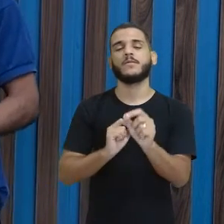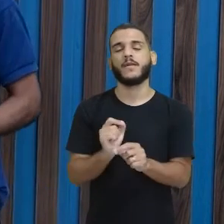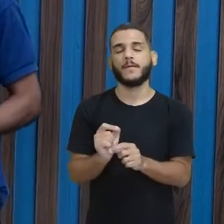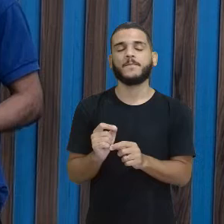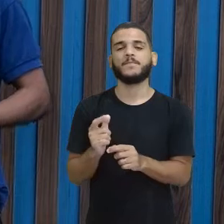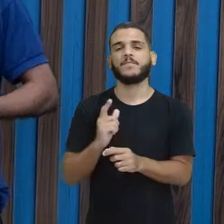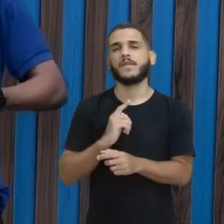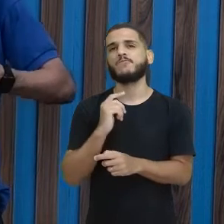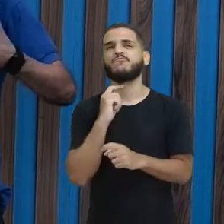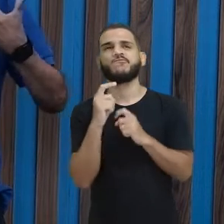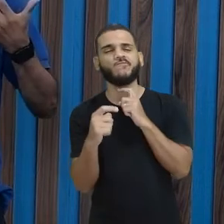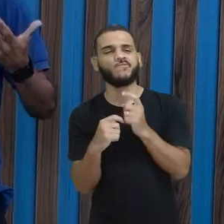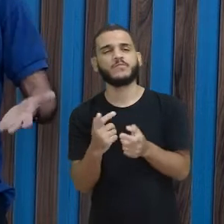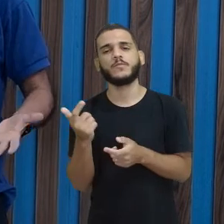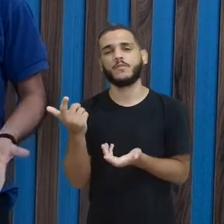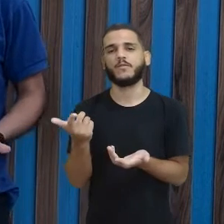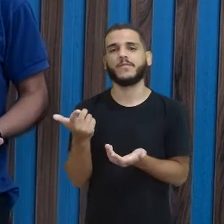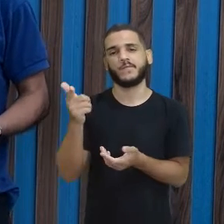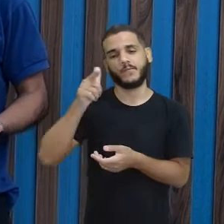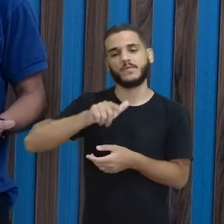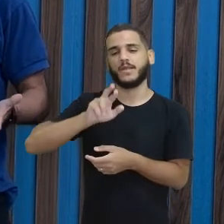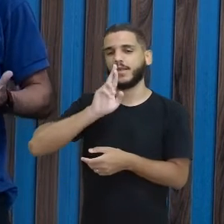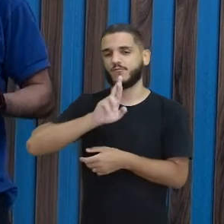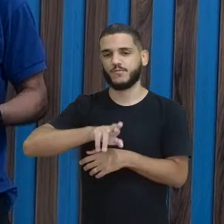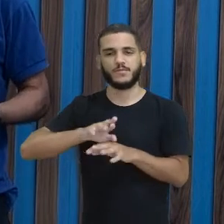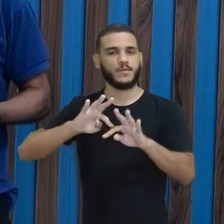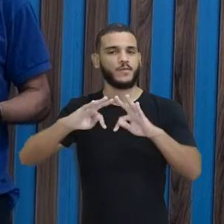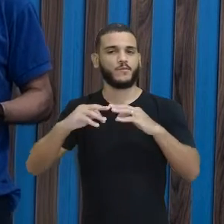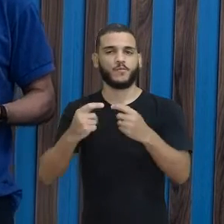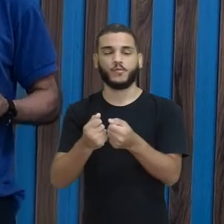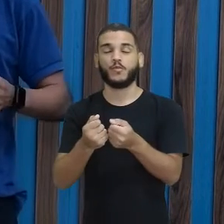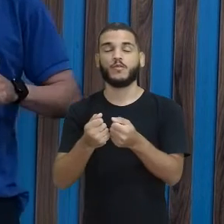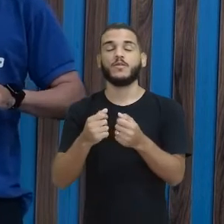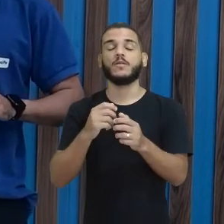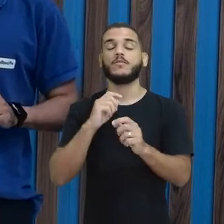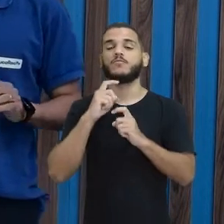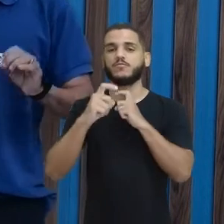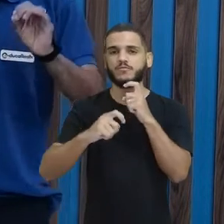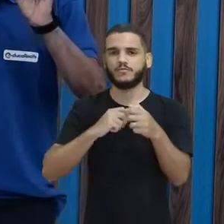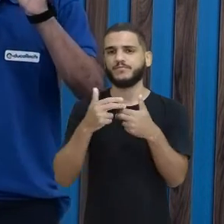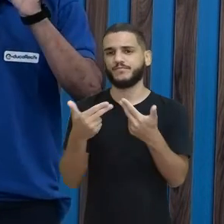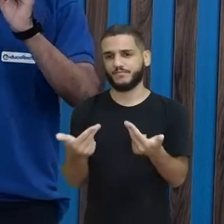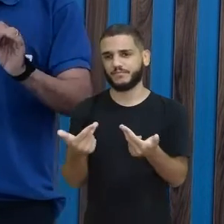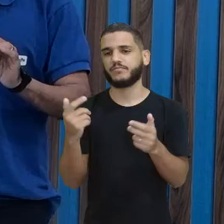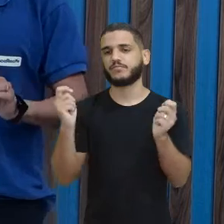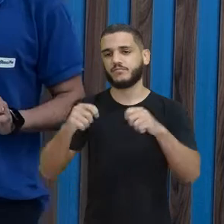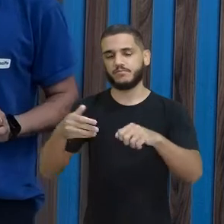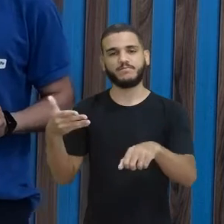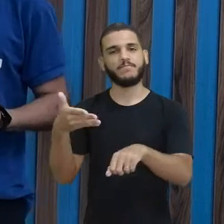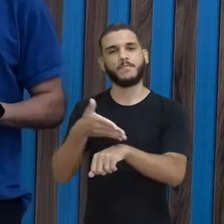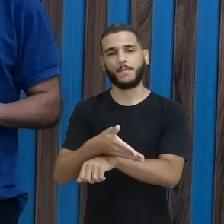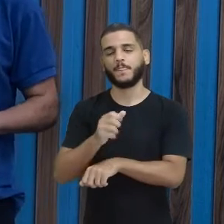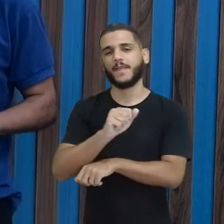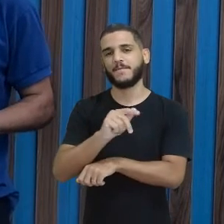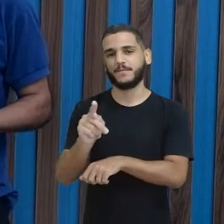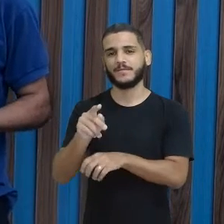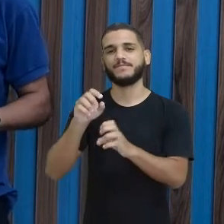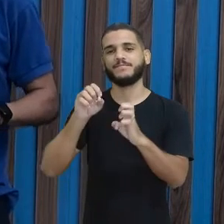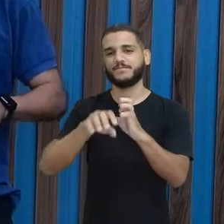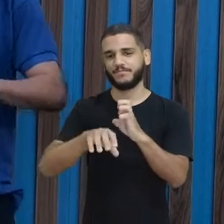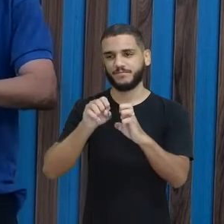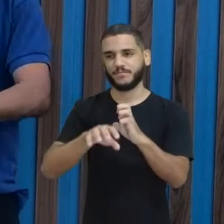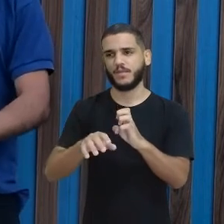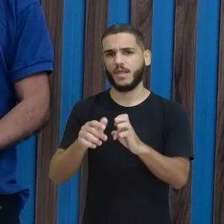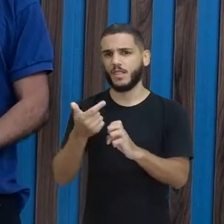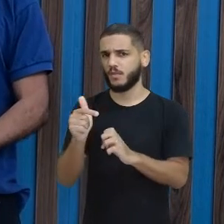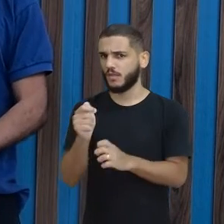para Ricardinho e Ricardinho vai tirar essas dúvidas de vocês com toda certeza. Então pode ir lá, acessar o aplicativo Educa Recife. Tu